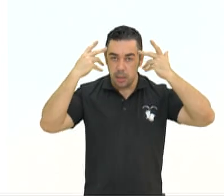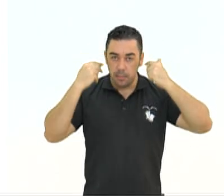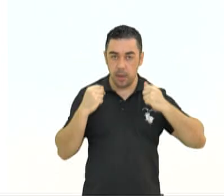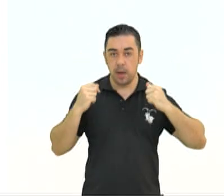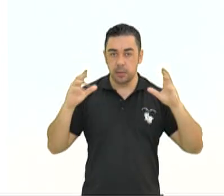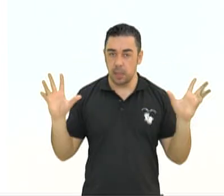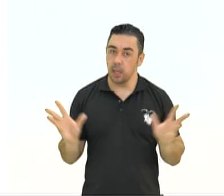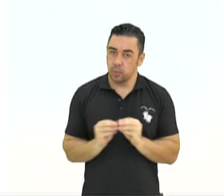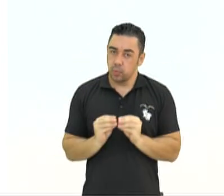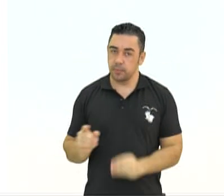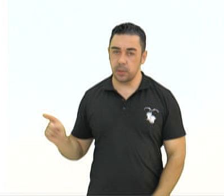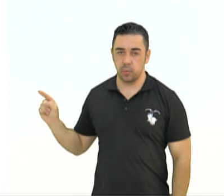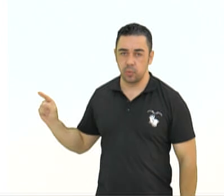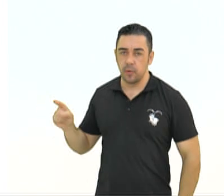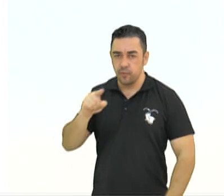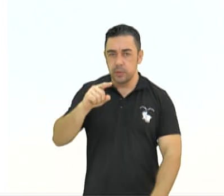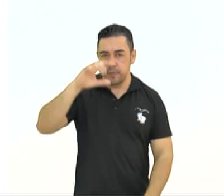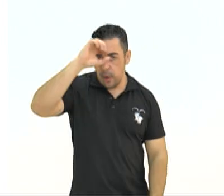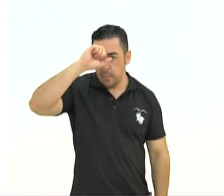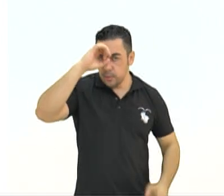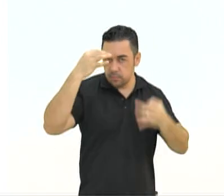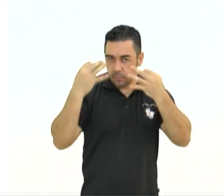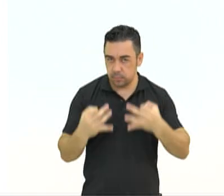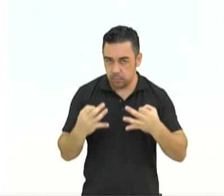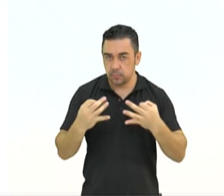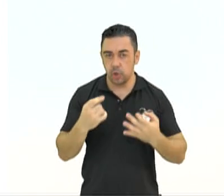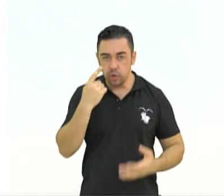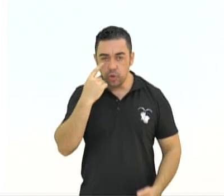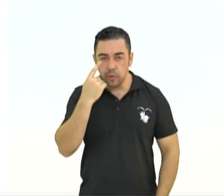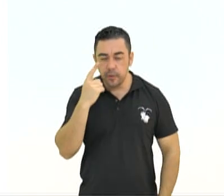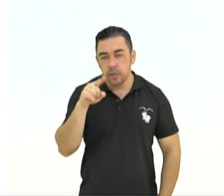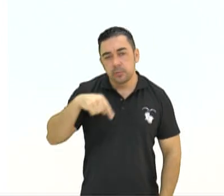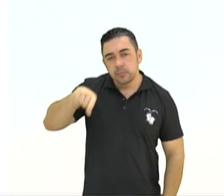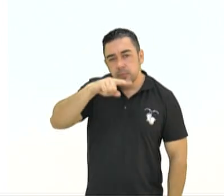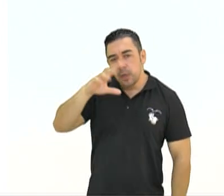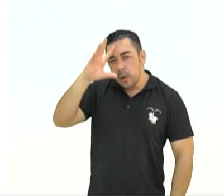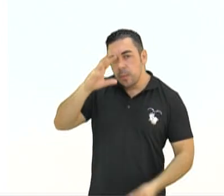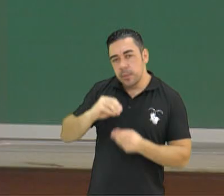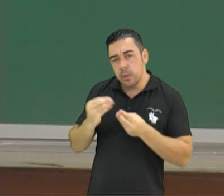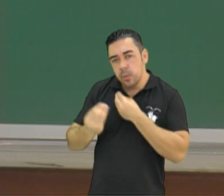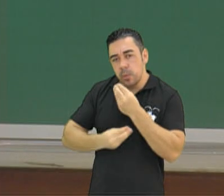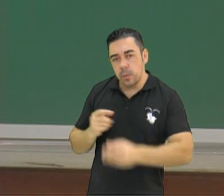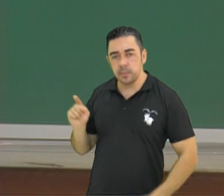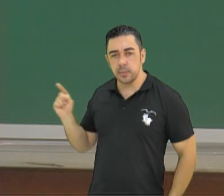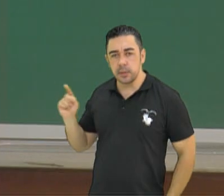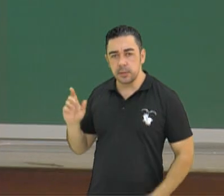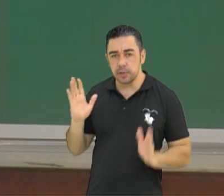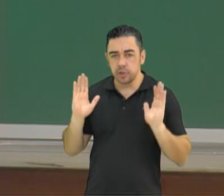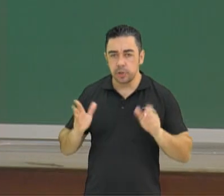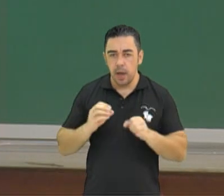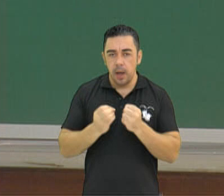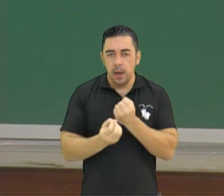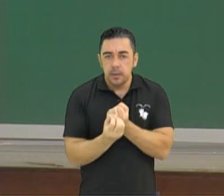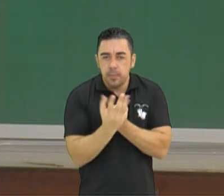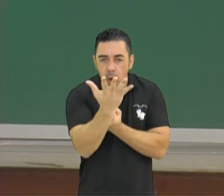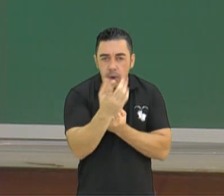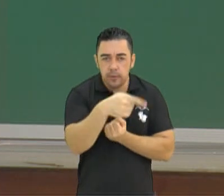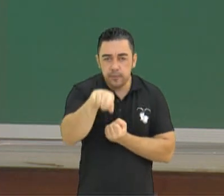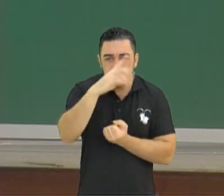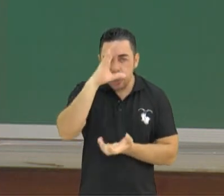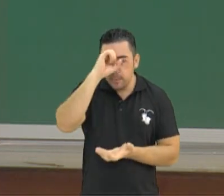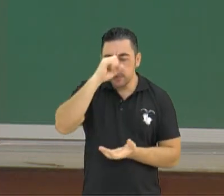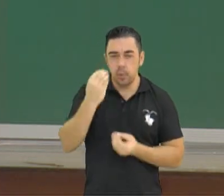está bem resumido, vocês vão aprender bem bonitinho com a professora Carol, tá? Só para vocês entenderem, para vocês já terem um spoiler do que vocês vão ver aí ao longo do